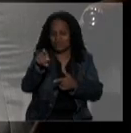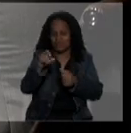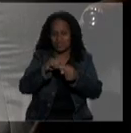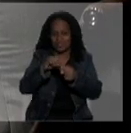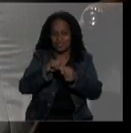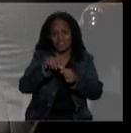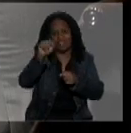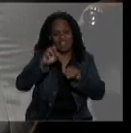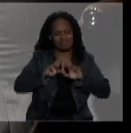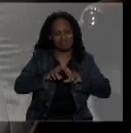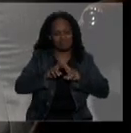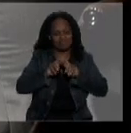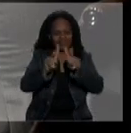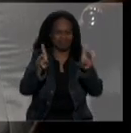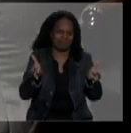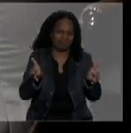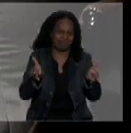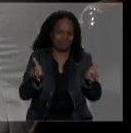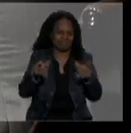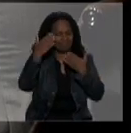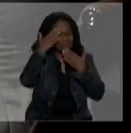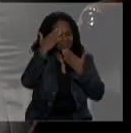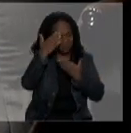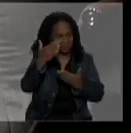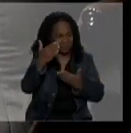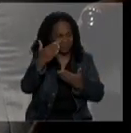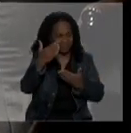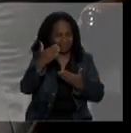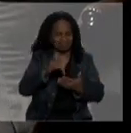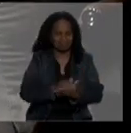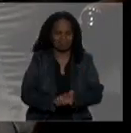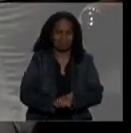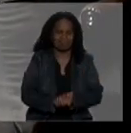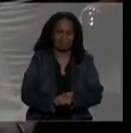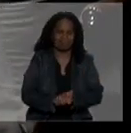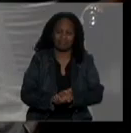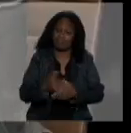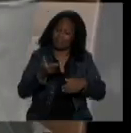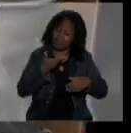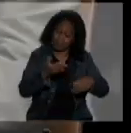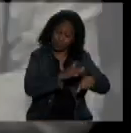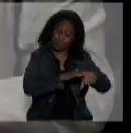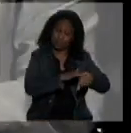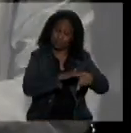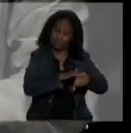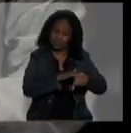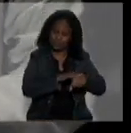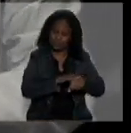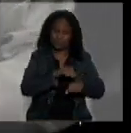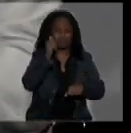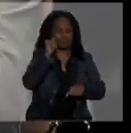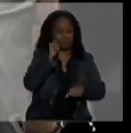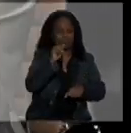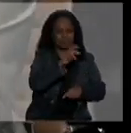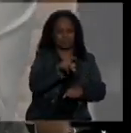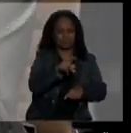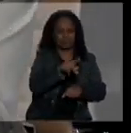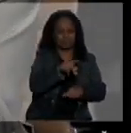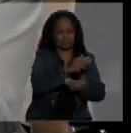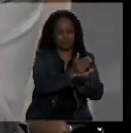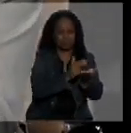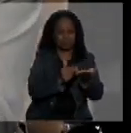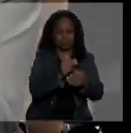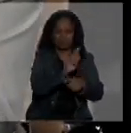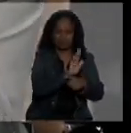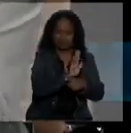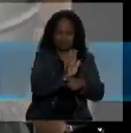Porque o que vocês fazem faz a diferença. Faz a diferença. Muito obrigada. Eu conversei com a arte educadora,